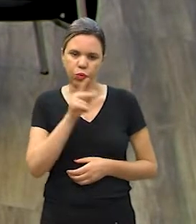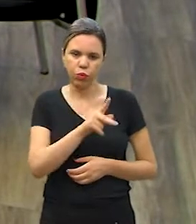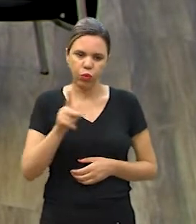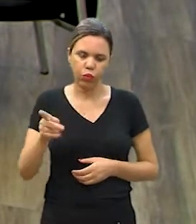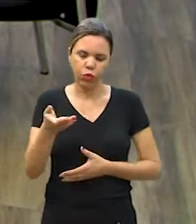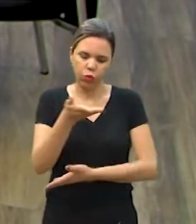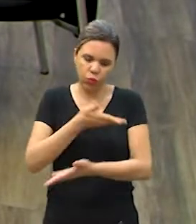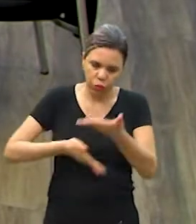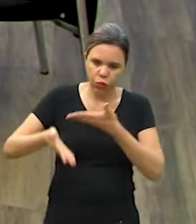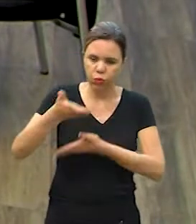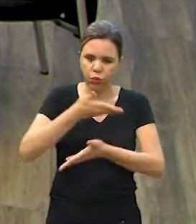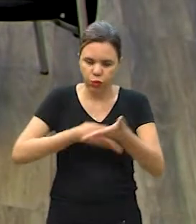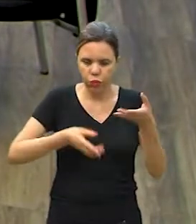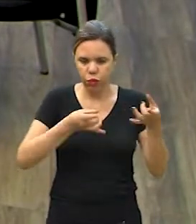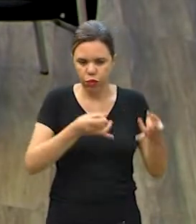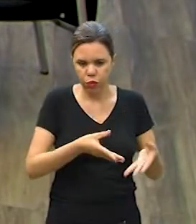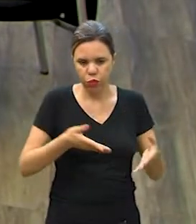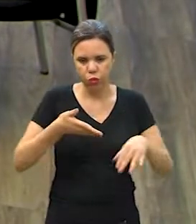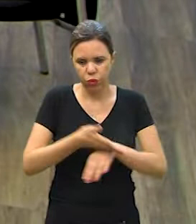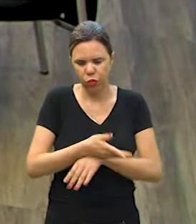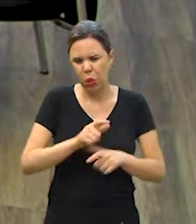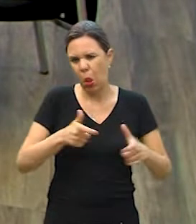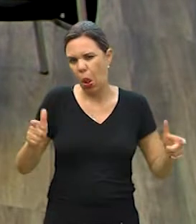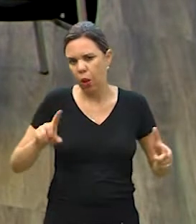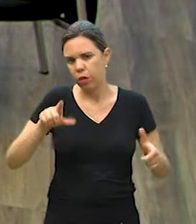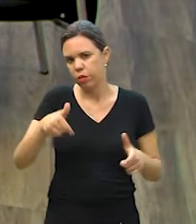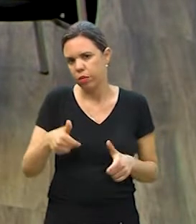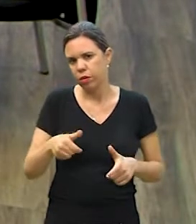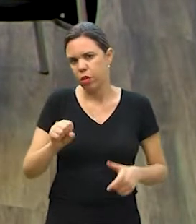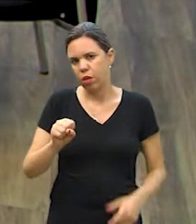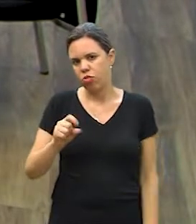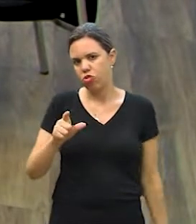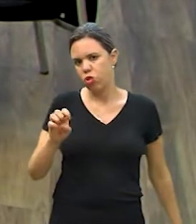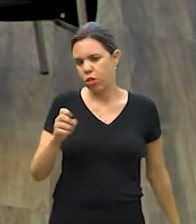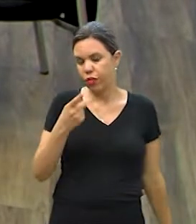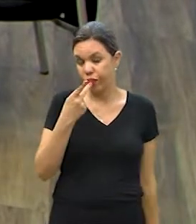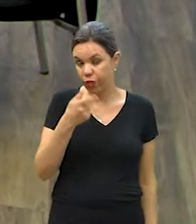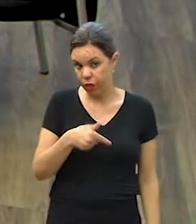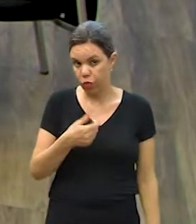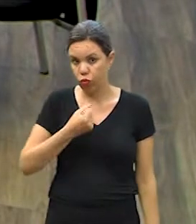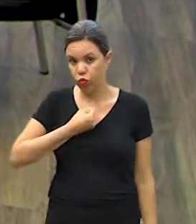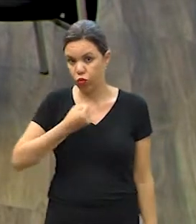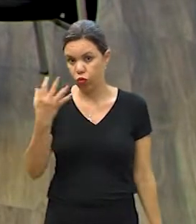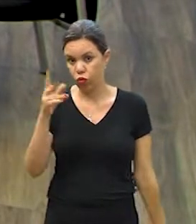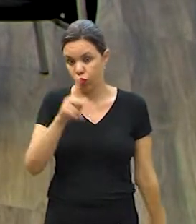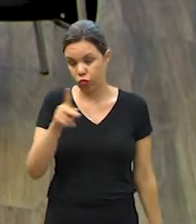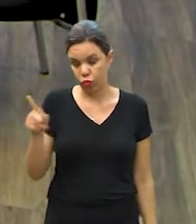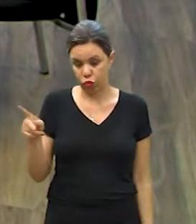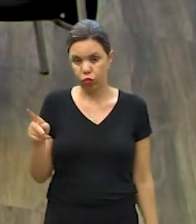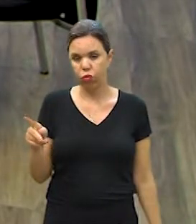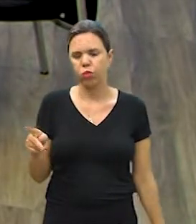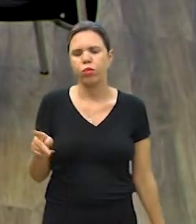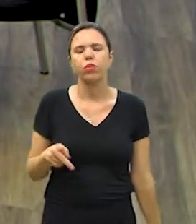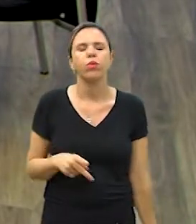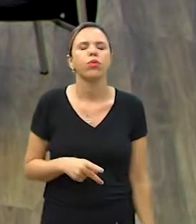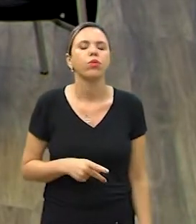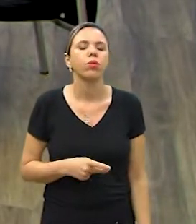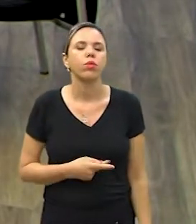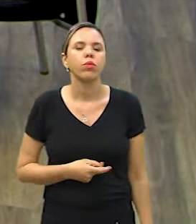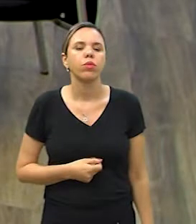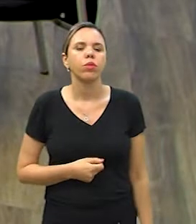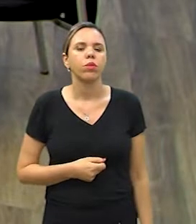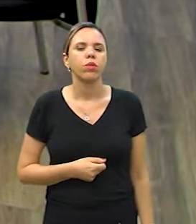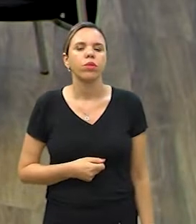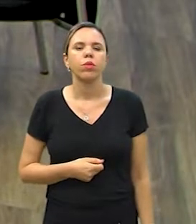de professores, ela é grande. Depois a Solange pode dar o número de